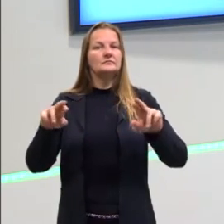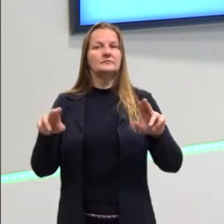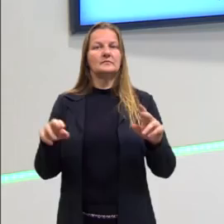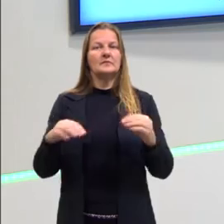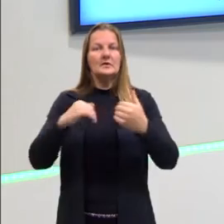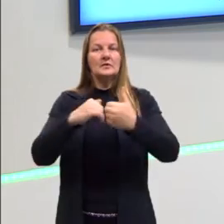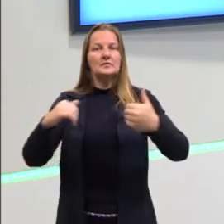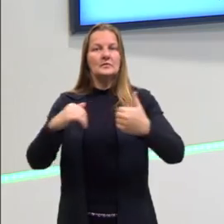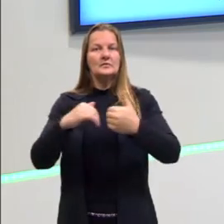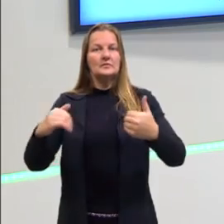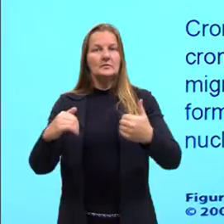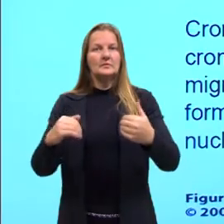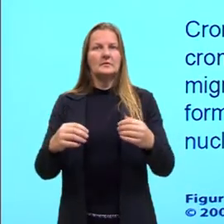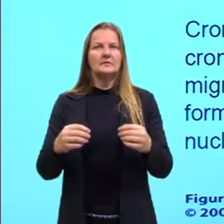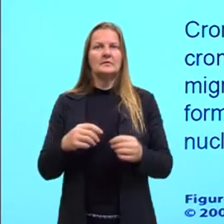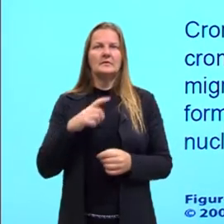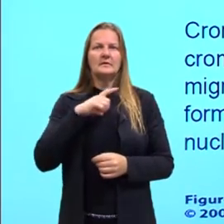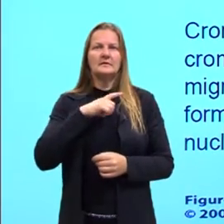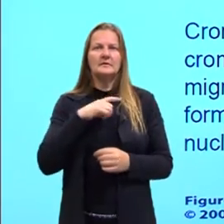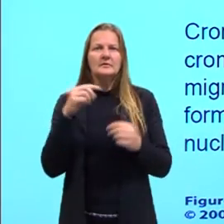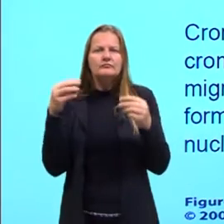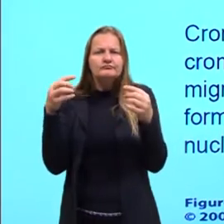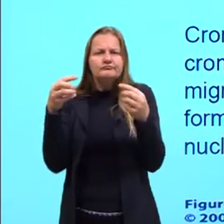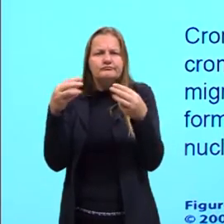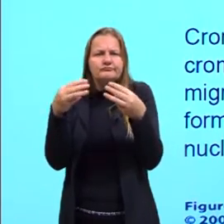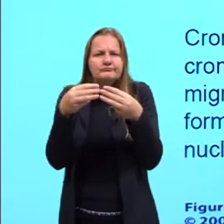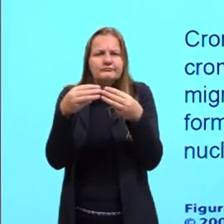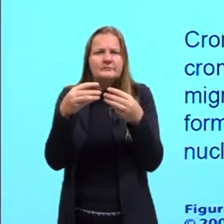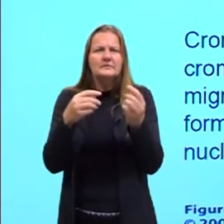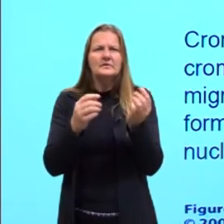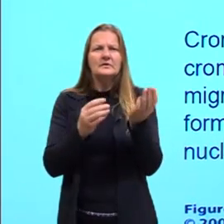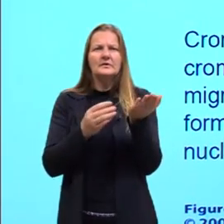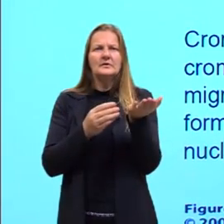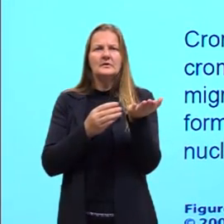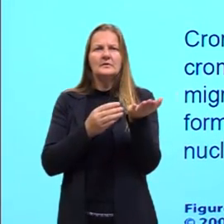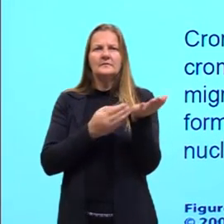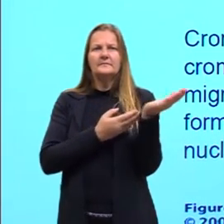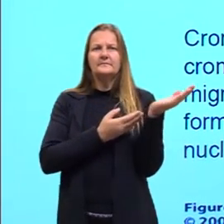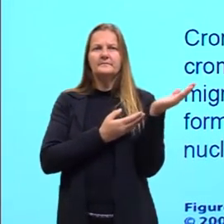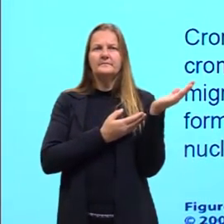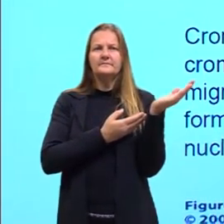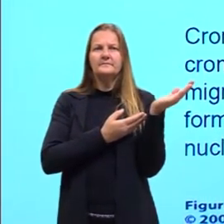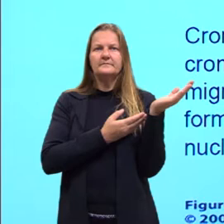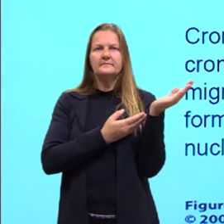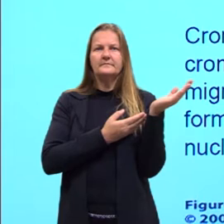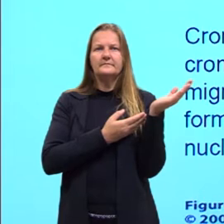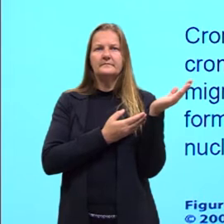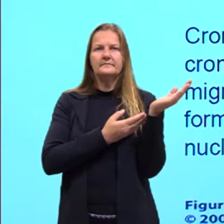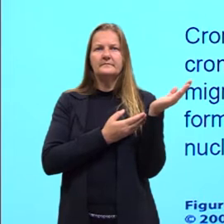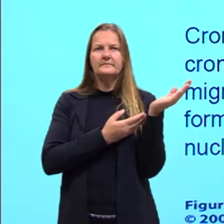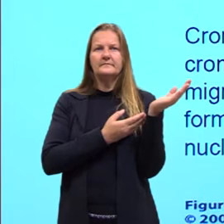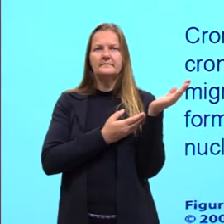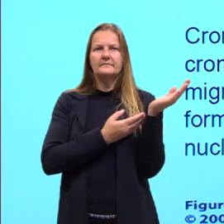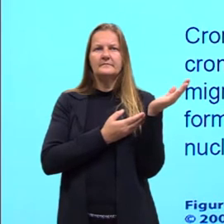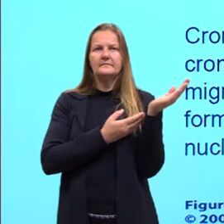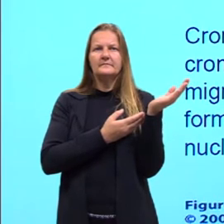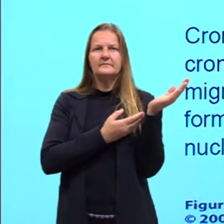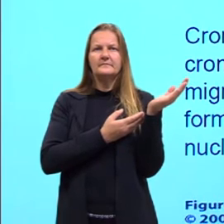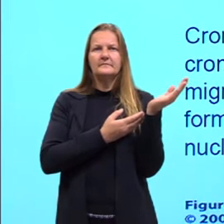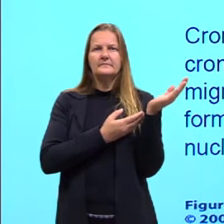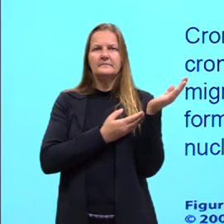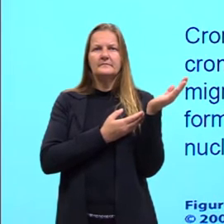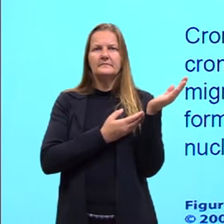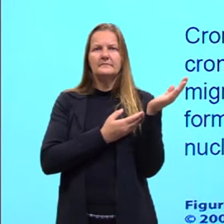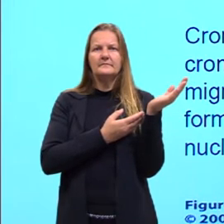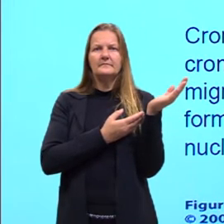é separar ainda ainda ficou Hotel uma a primeira tentativa da Ana e do